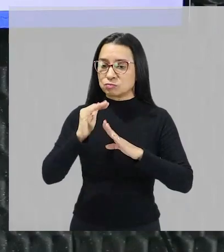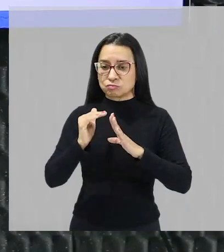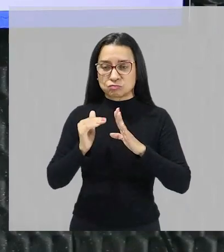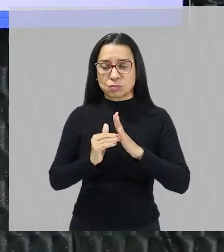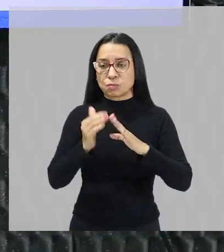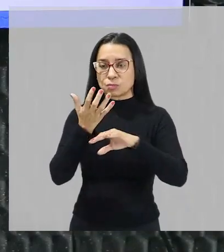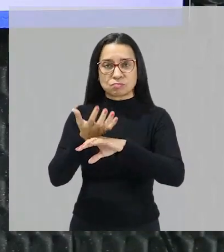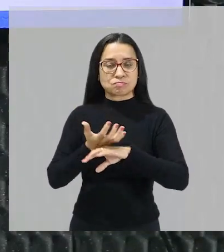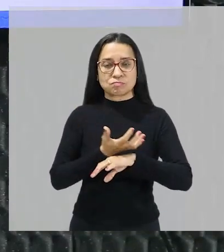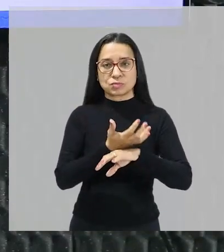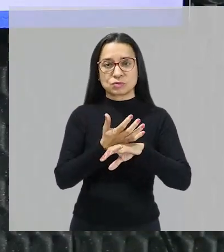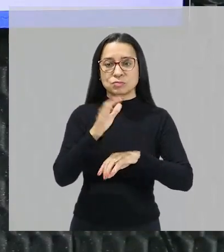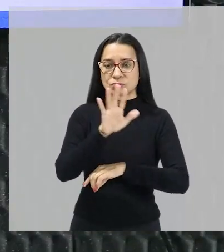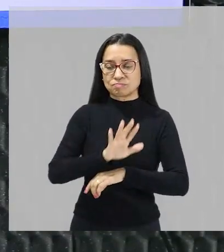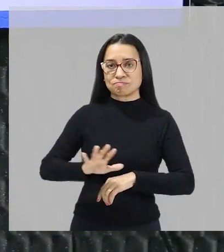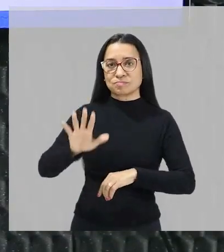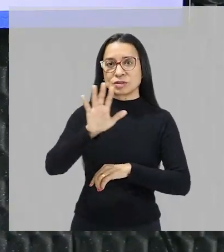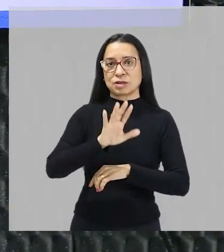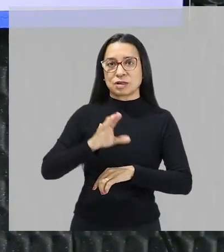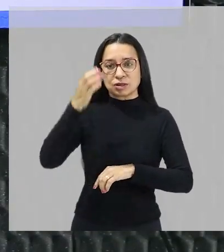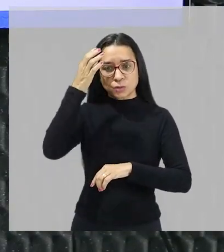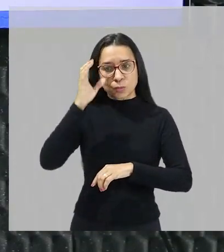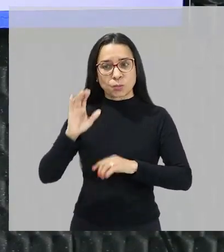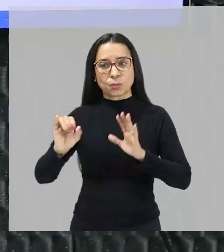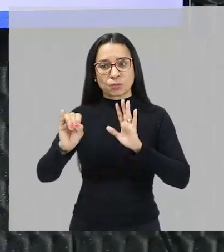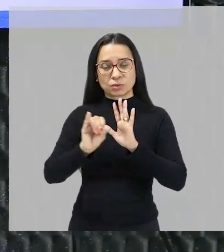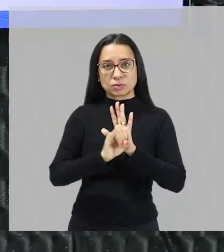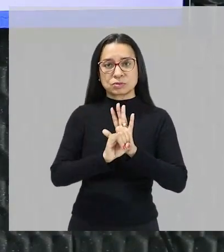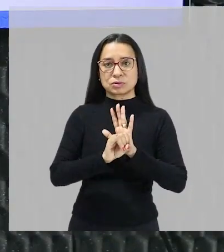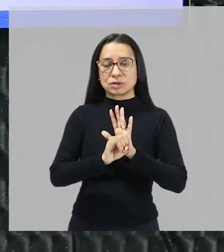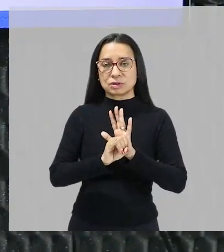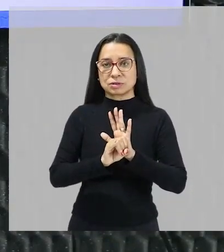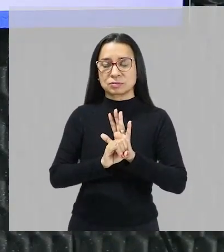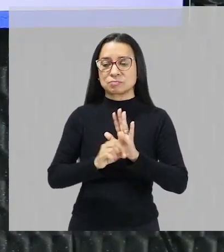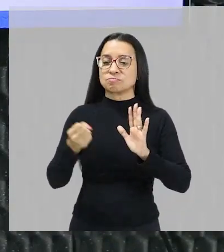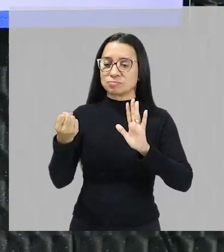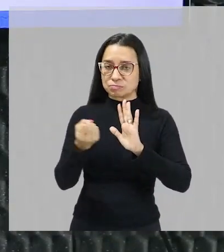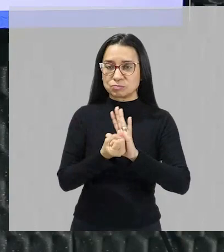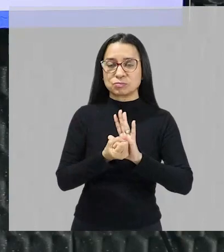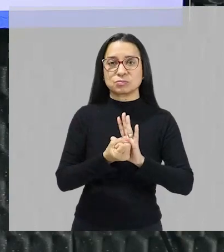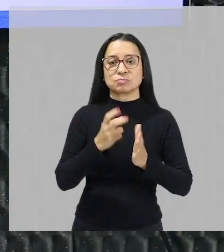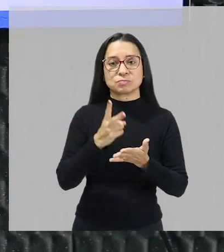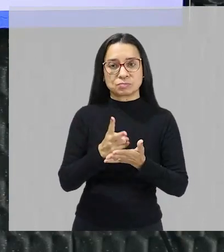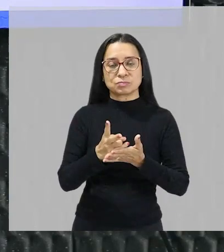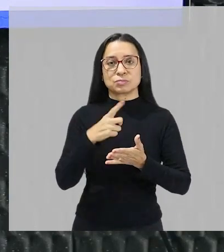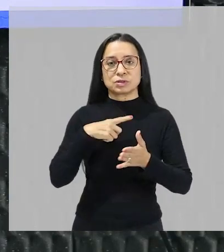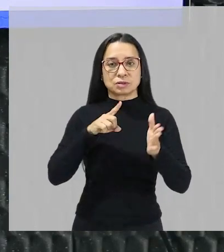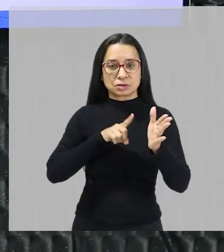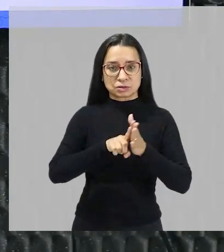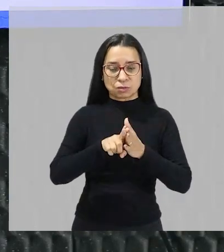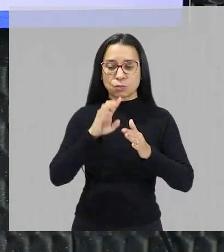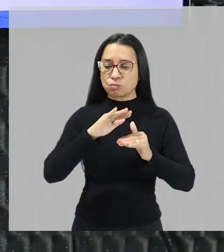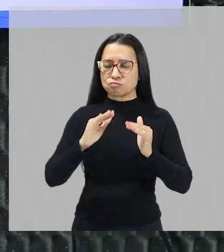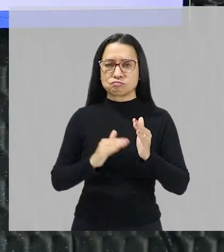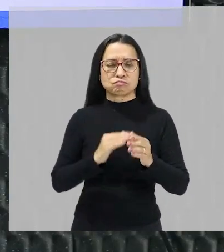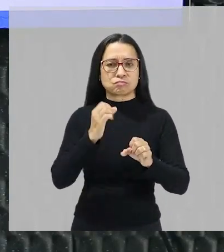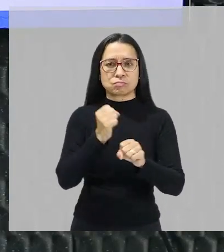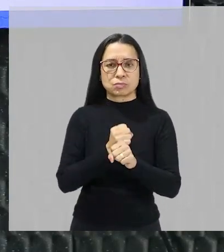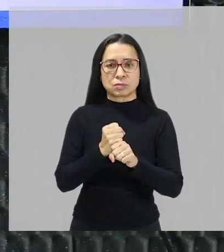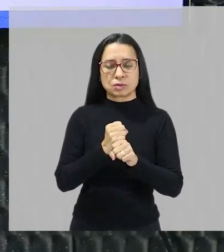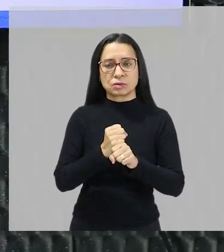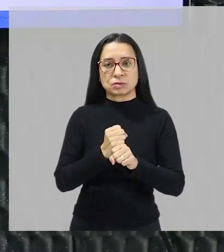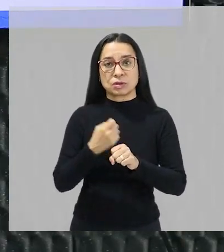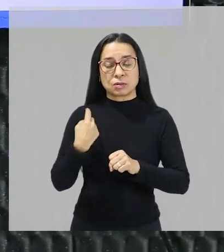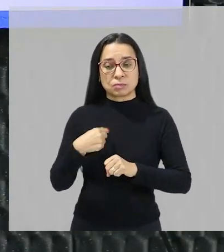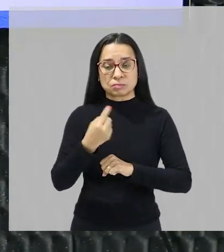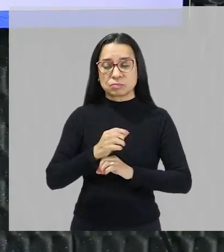a competência de área 1, cultura, identidade, patrimônio, sempre tem questão sobre isso. Sempre, todo ano. E aí, para a gente poder se preparar bem, a gente